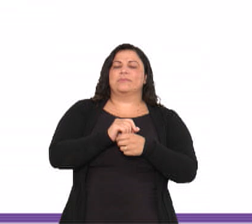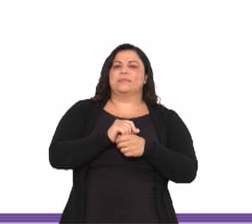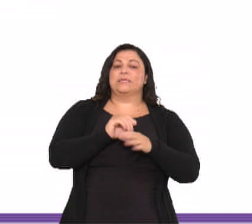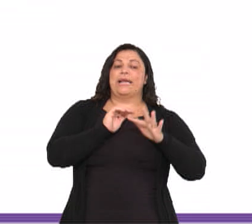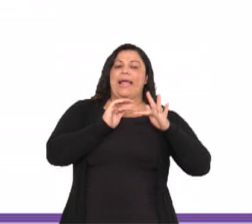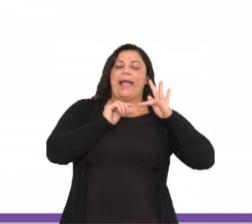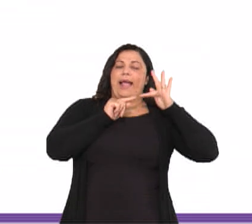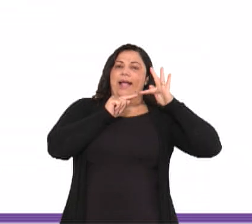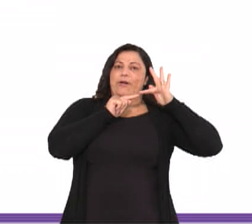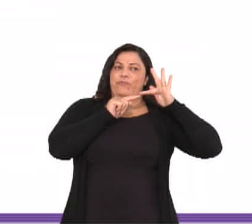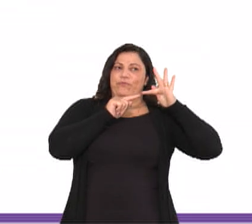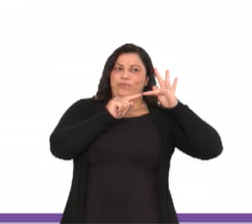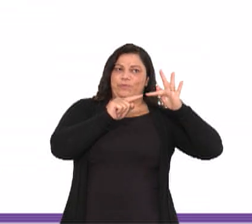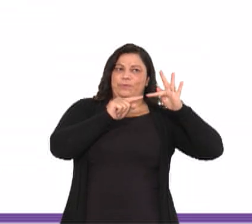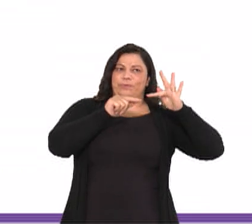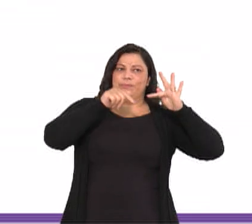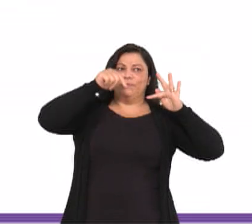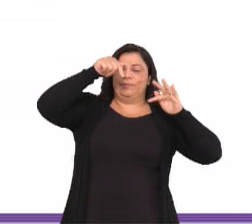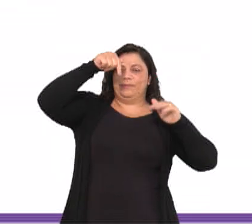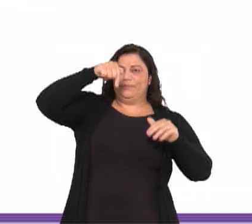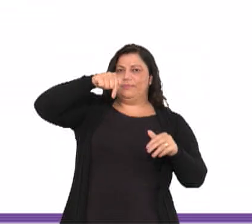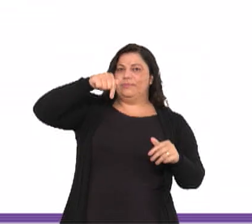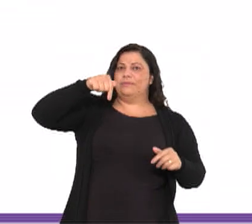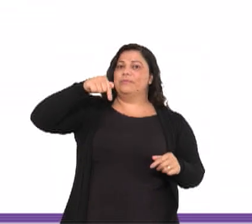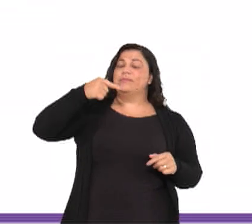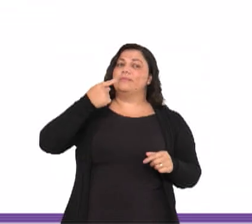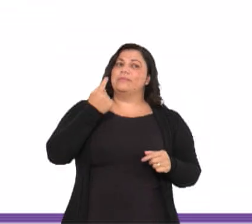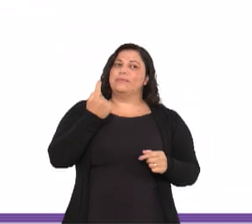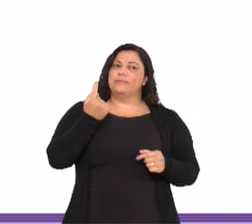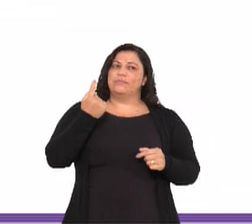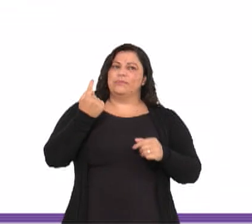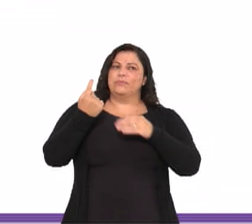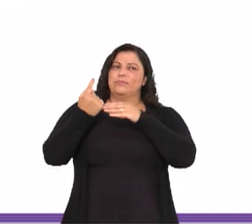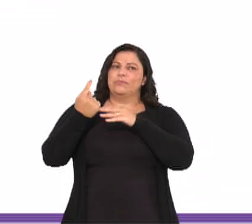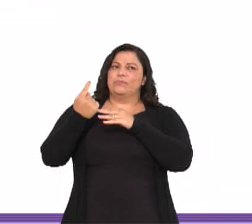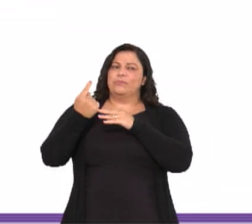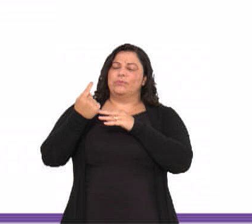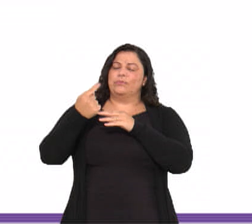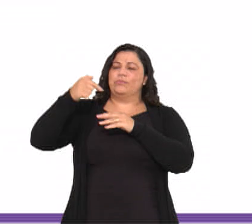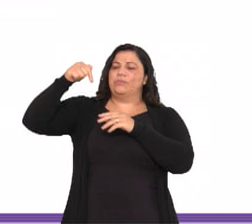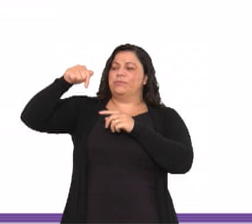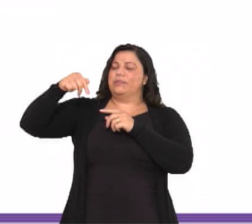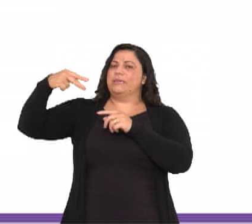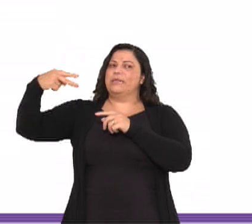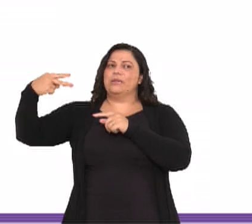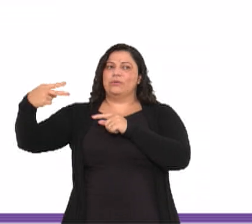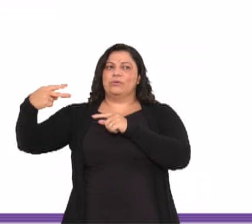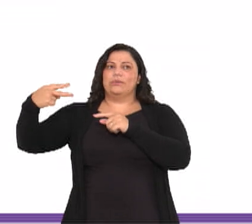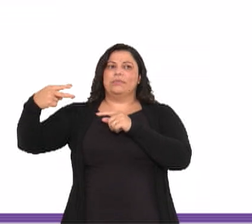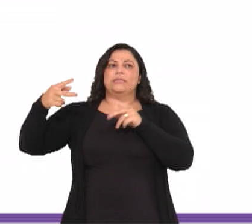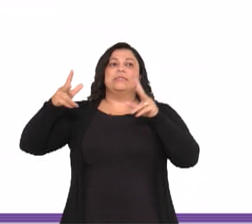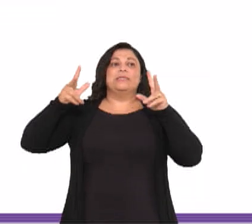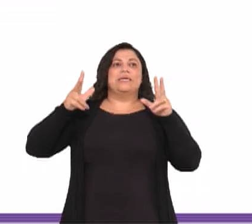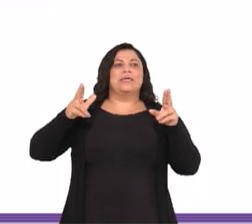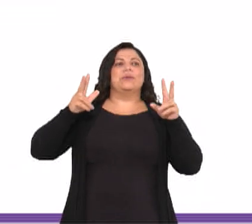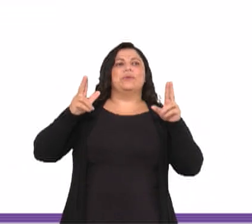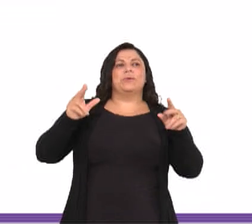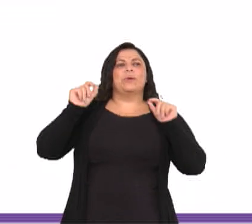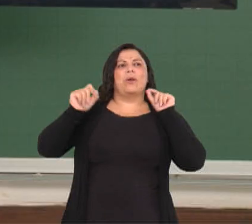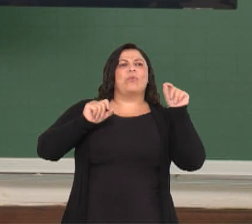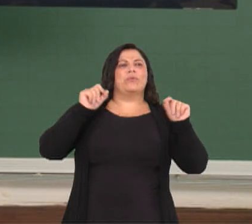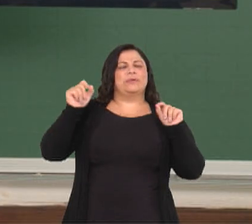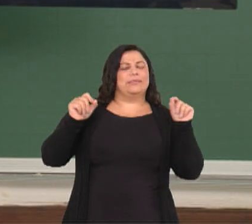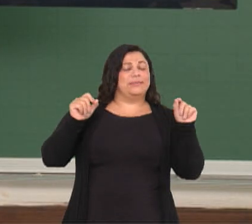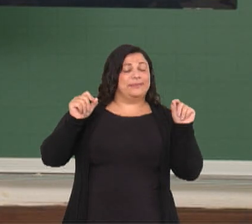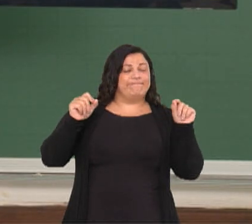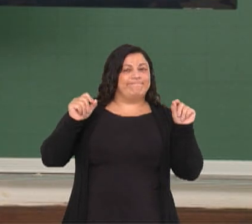Q2 é igual à força de Q2 sobre Q1. Vamos analisar isso. De